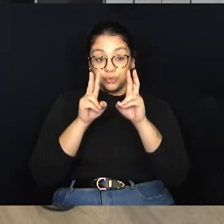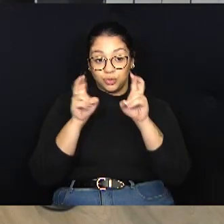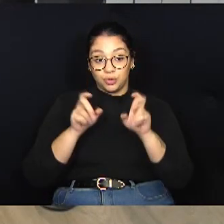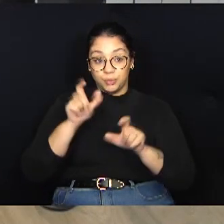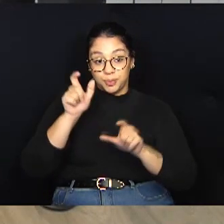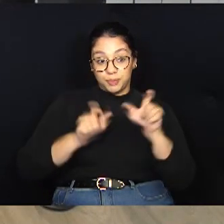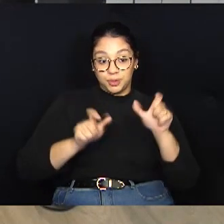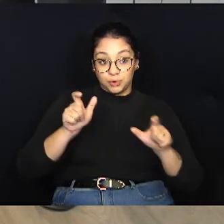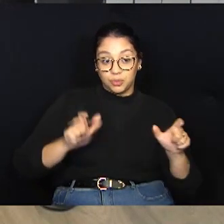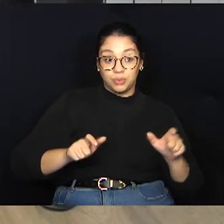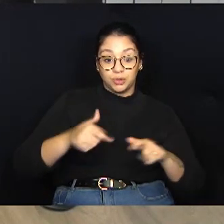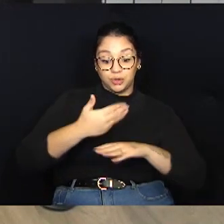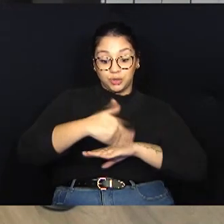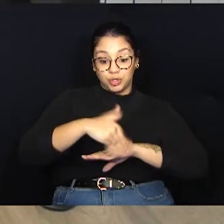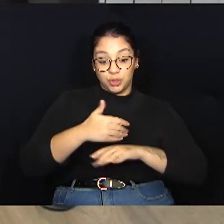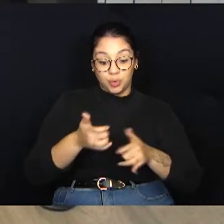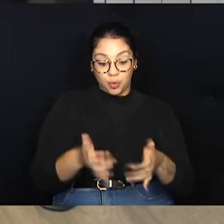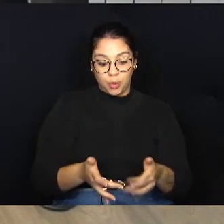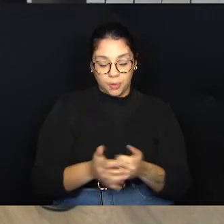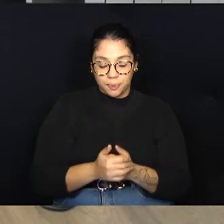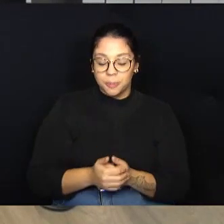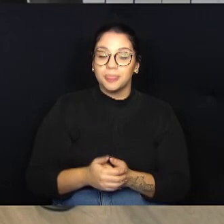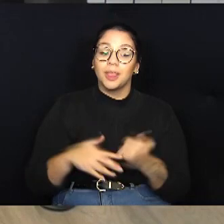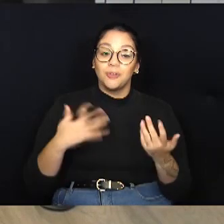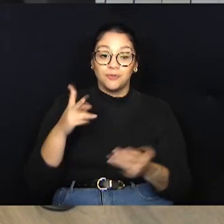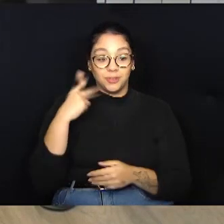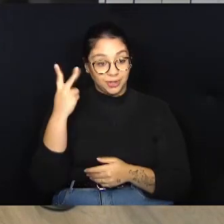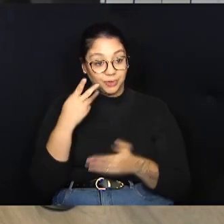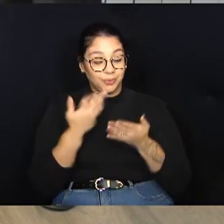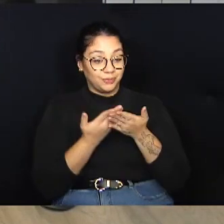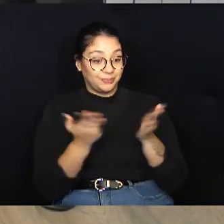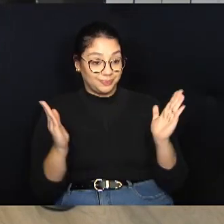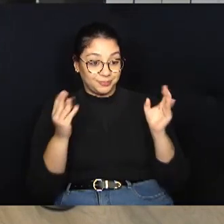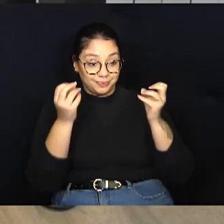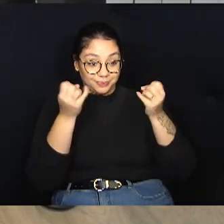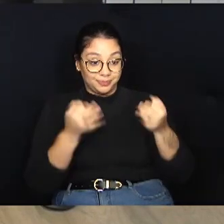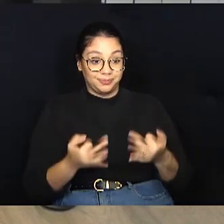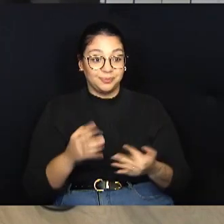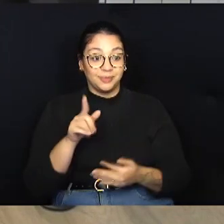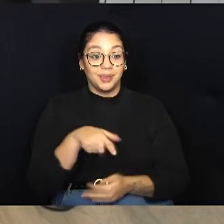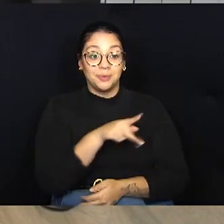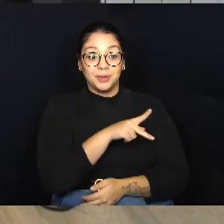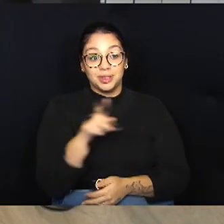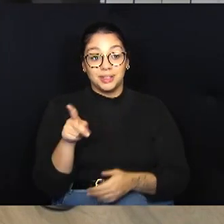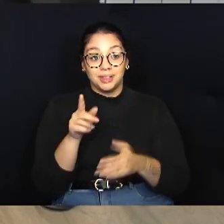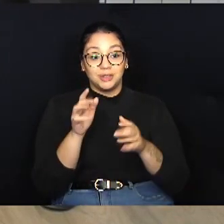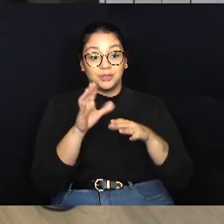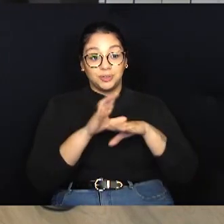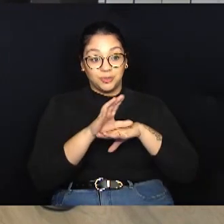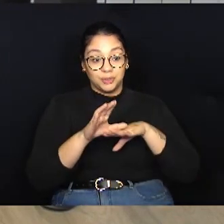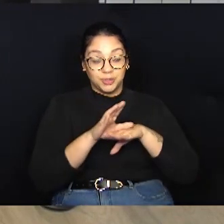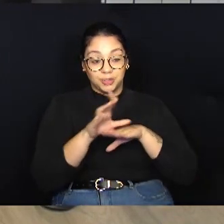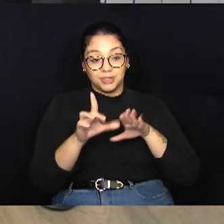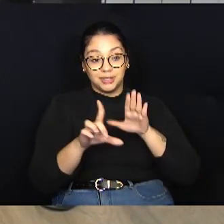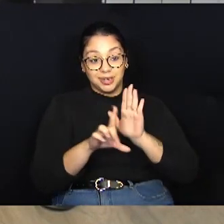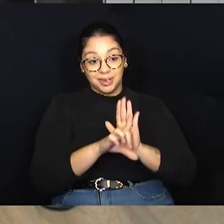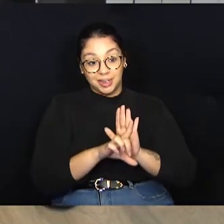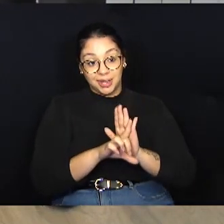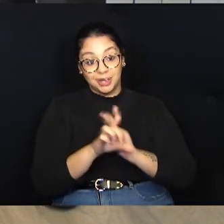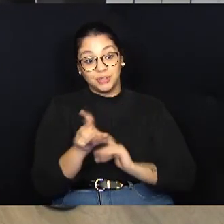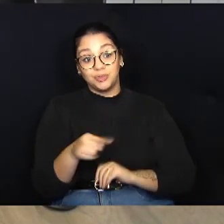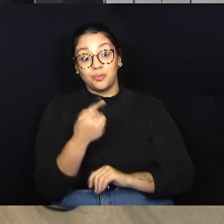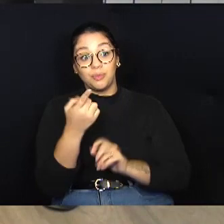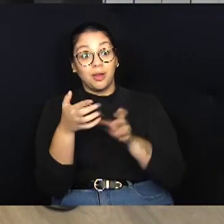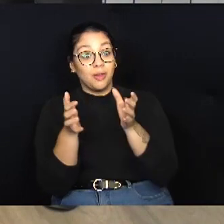em situação de rua. Mas, vereador, eu falei na minha abertura que o senhor é o presidente da Comissão de Constituição e Legalidade, uma